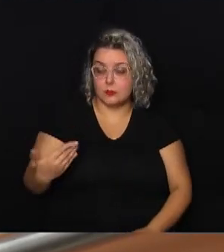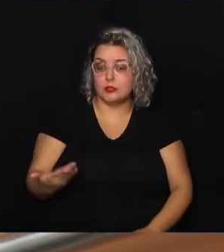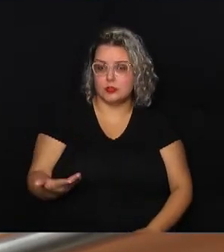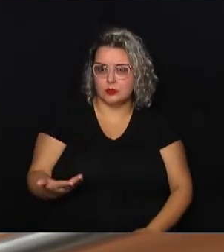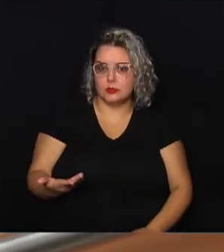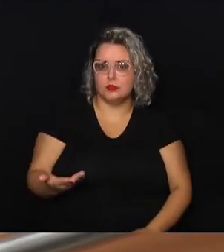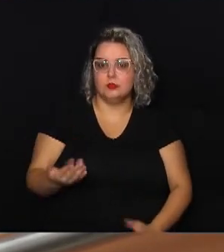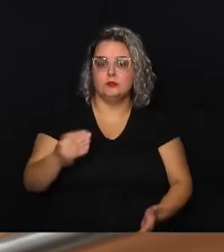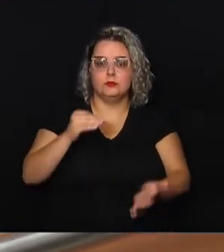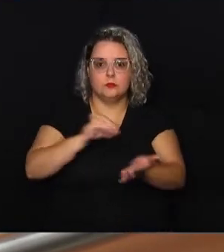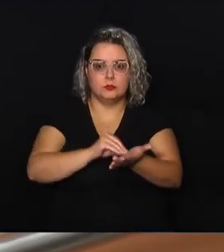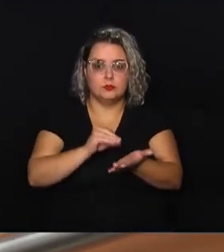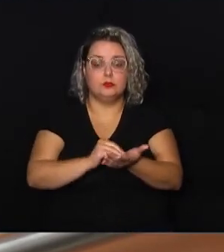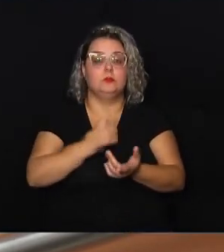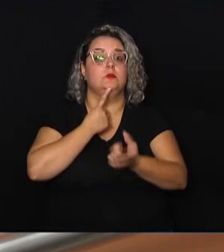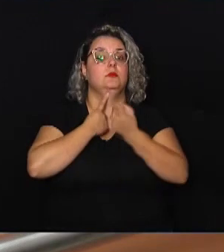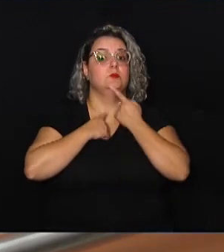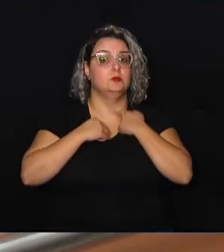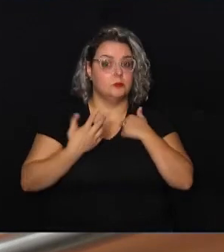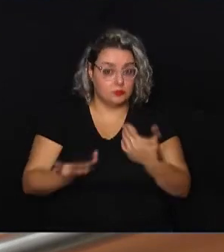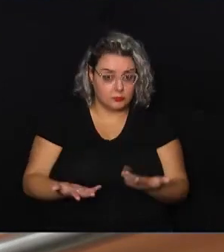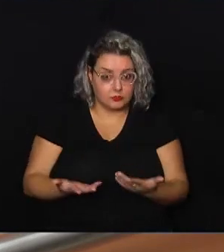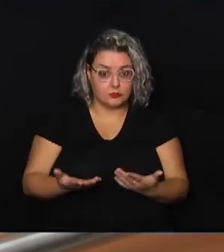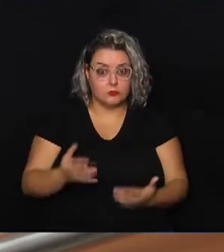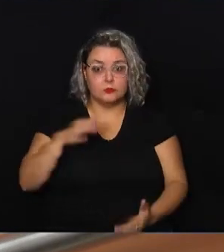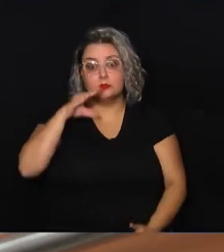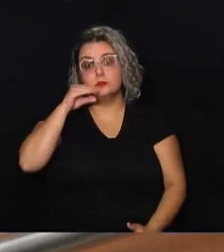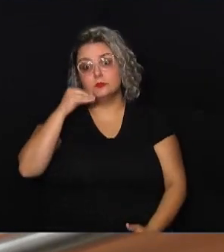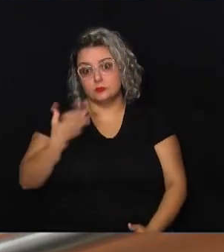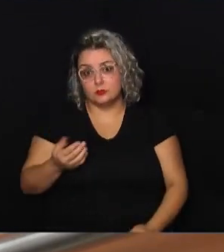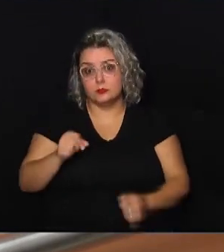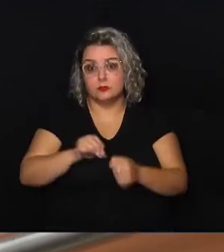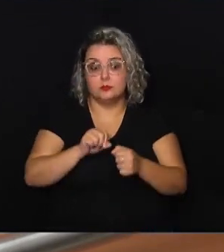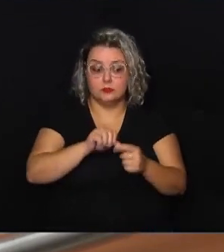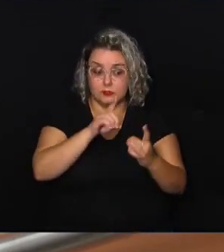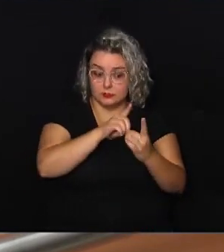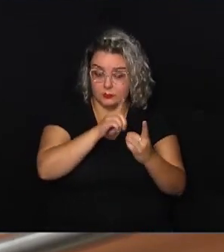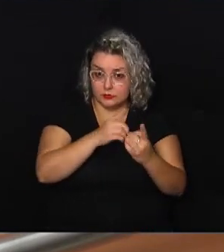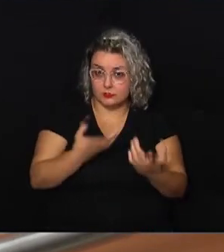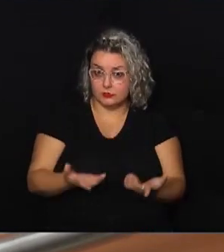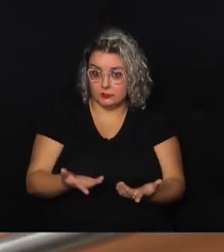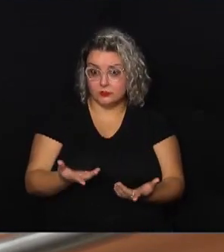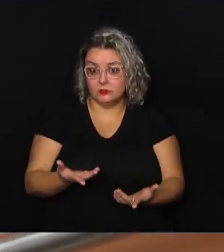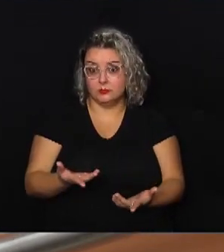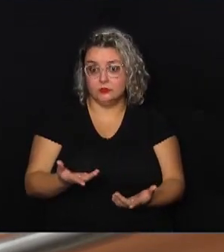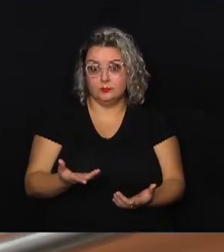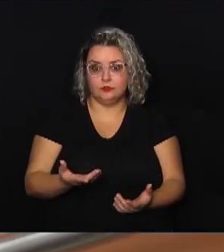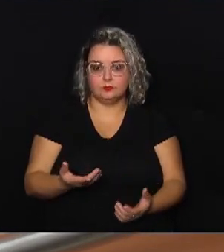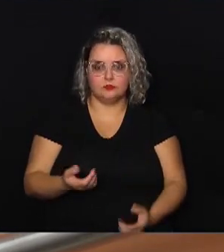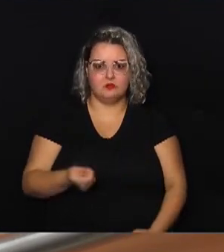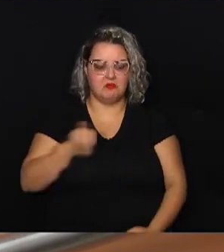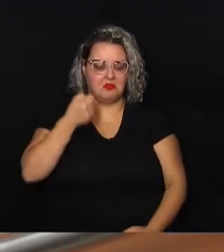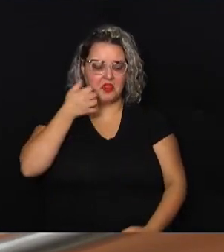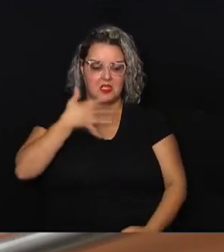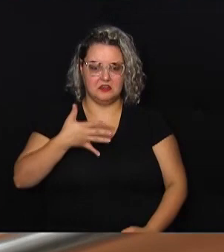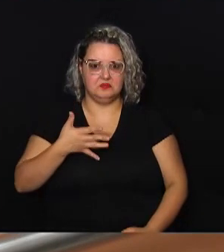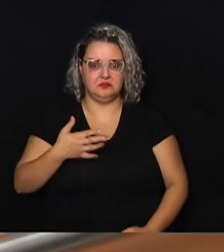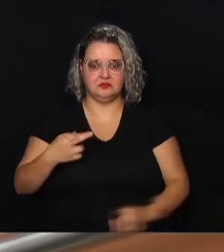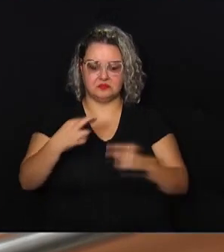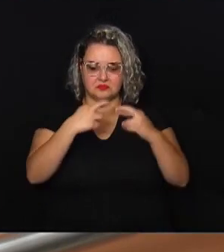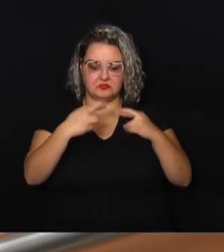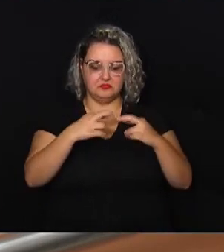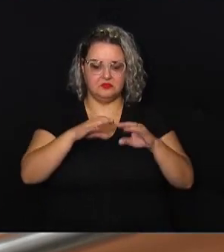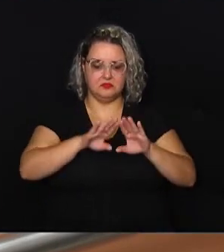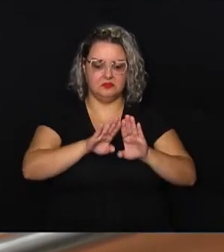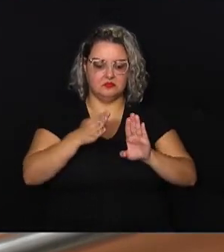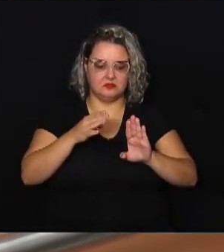a falta de vontade dos funcionários em fazer o atendimento. Você vê grosseria, desde o vigilante que fica nas